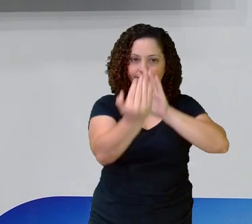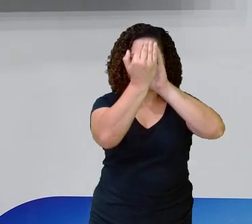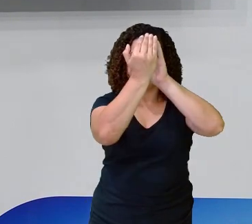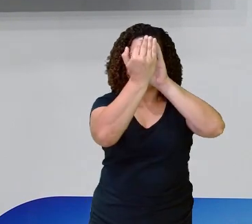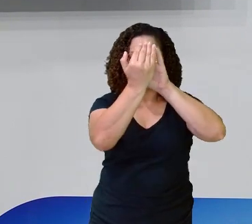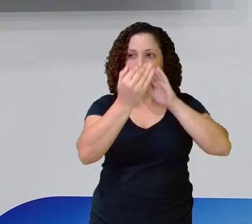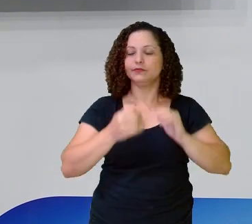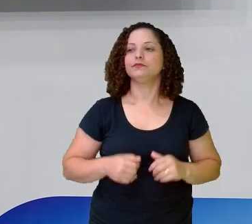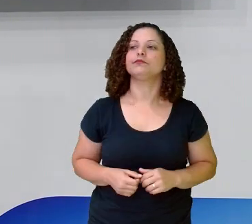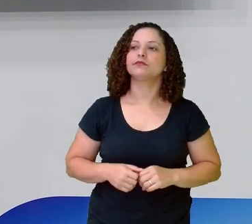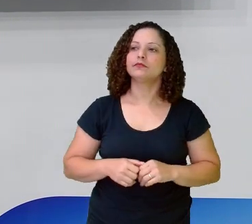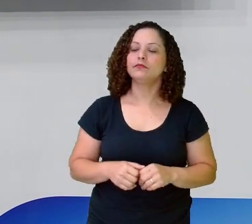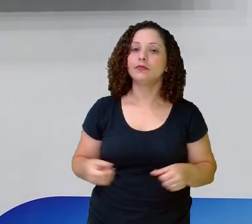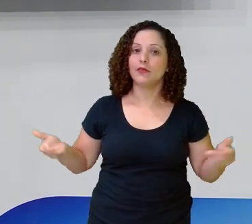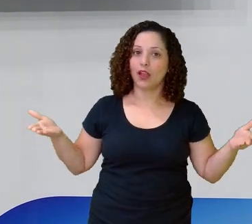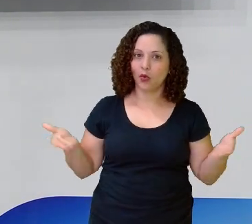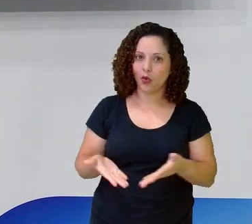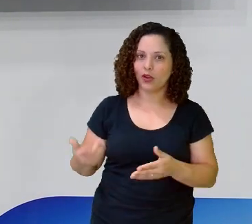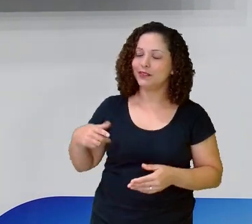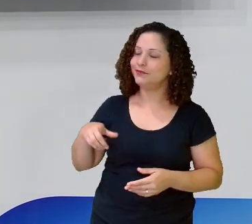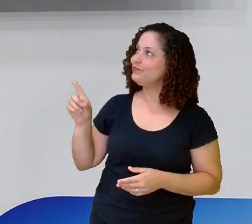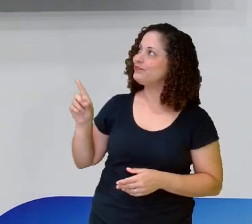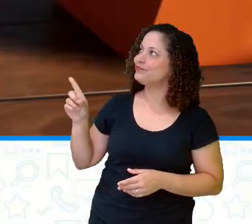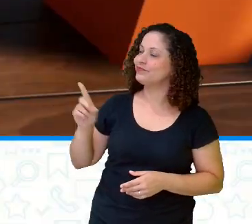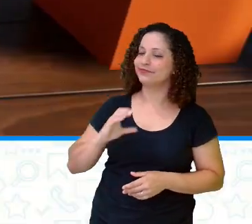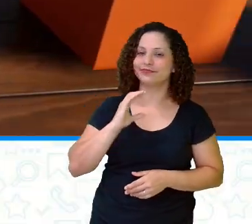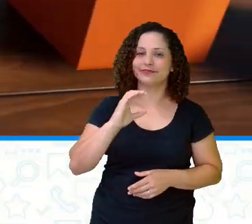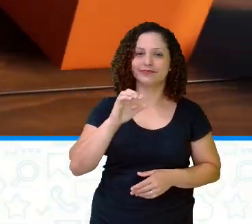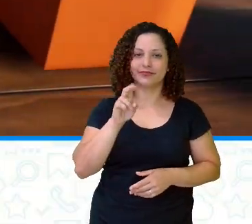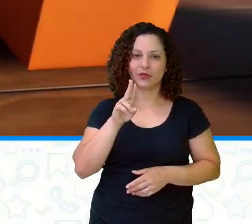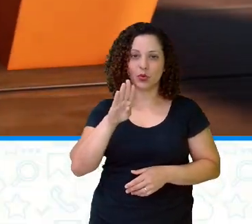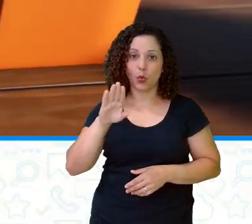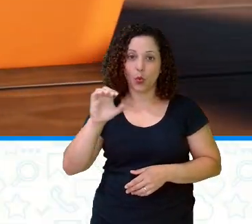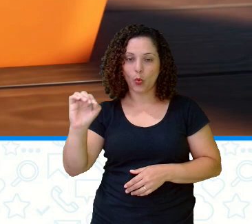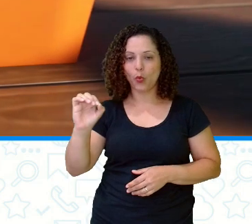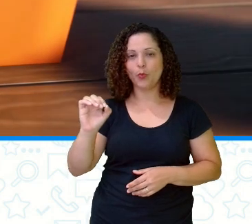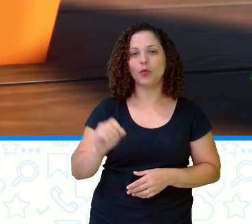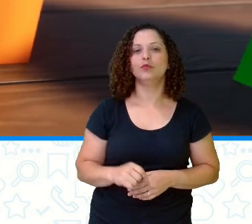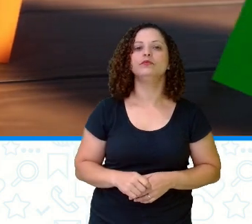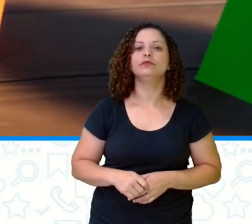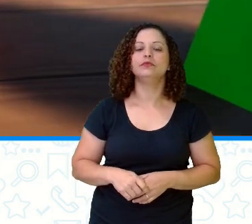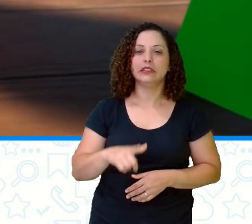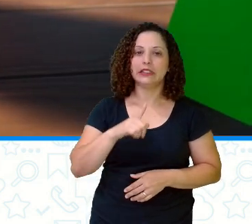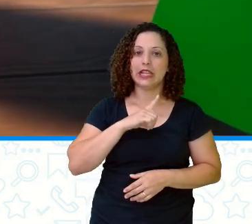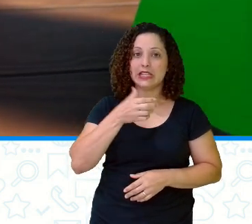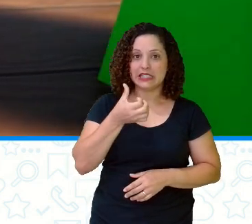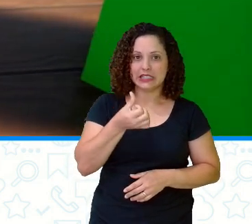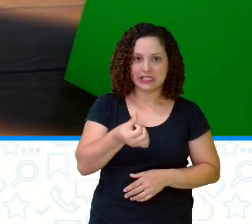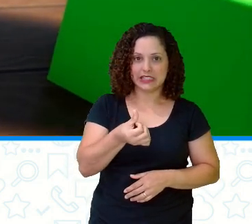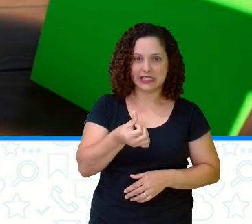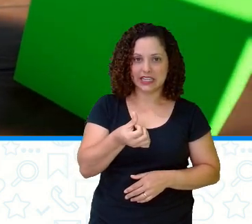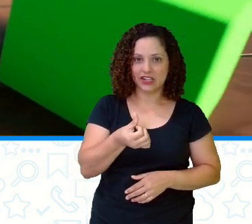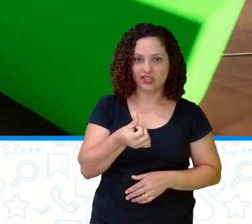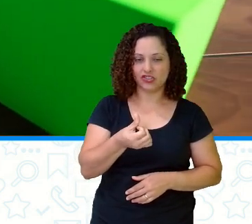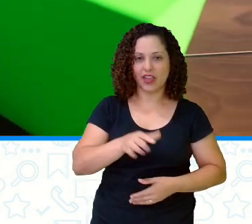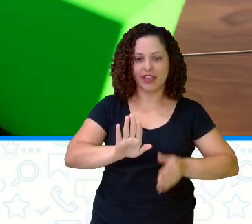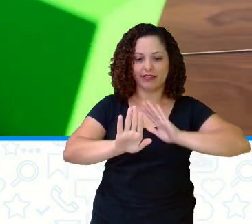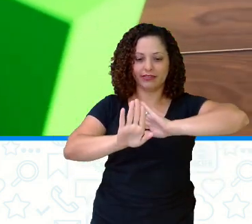beleza? Aí aqui a gente tem o nosso cubo, né, que ele é formado por 6